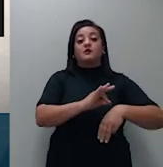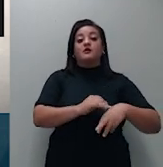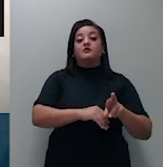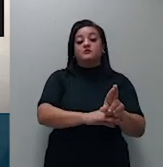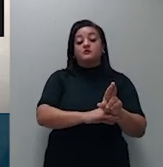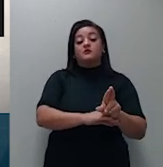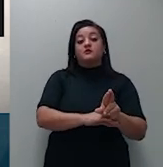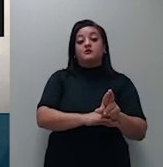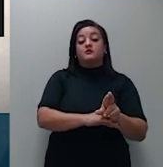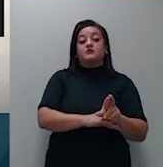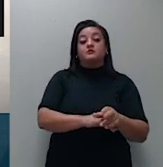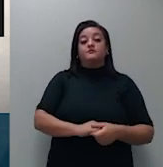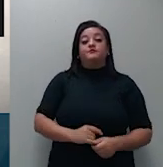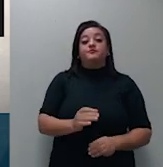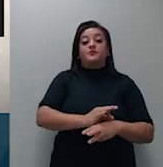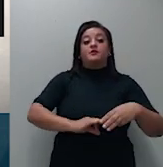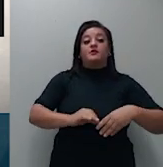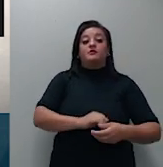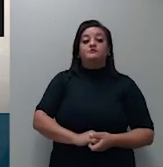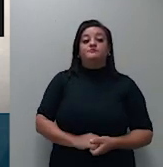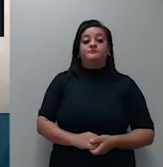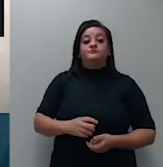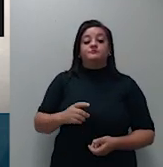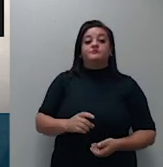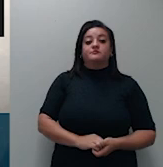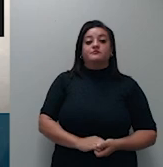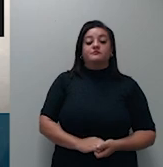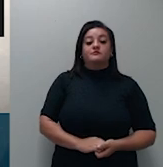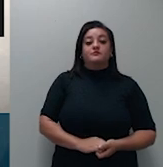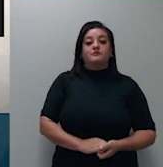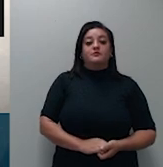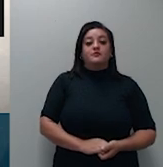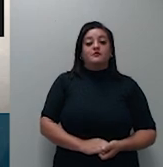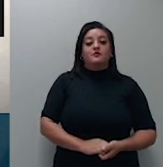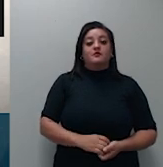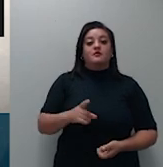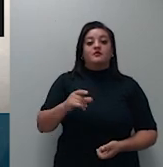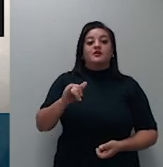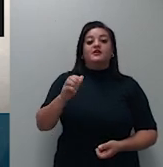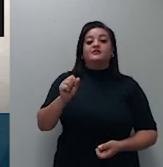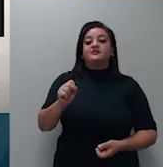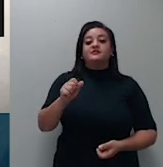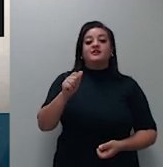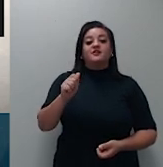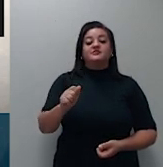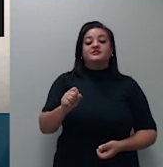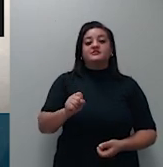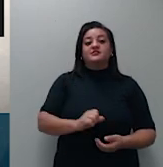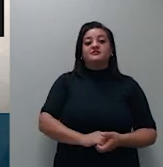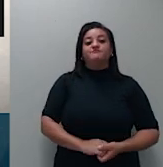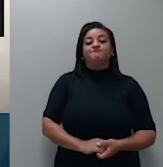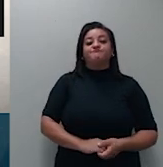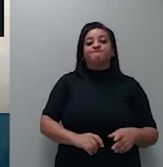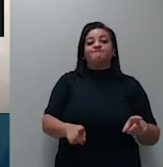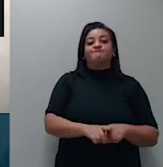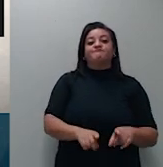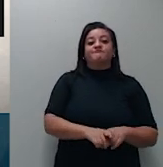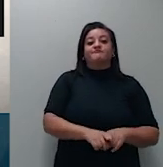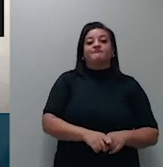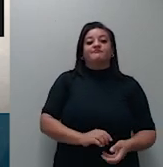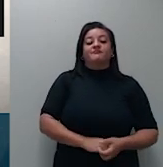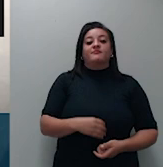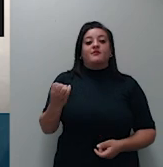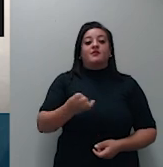relatoria do Ministro Dias toffoli no caso dos autos é um importante fator